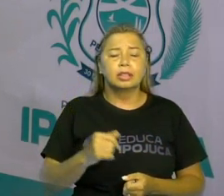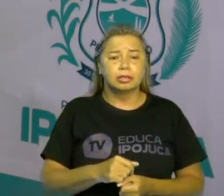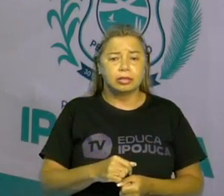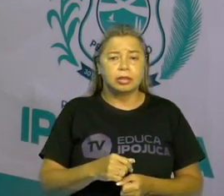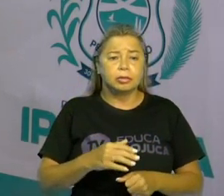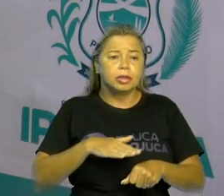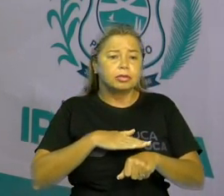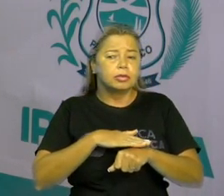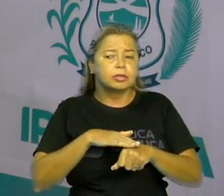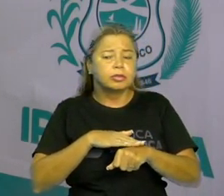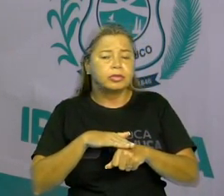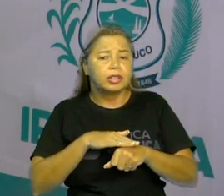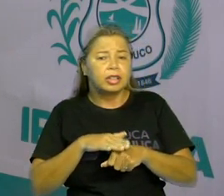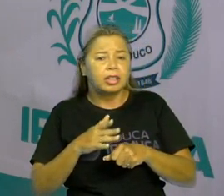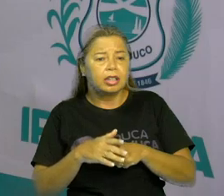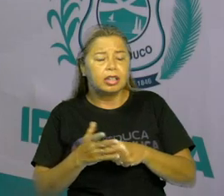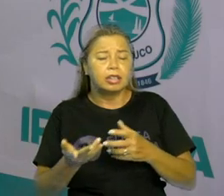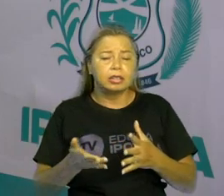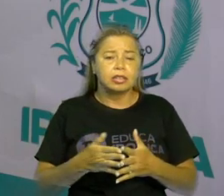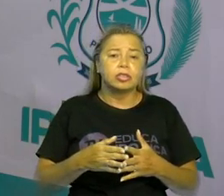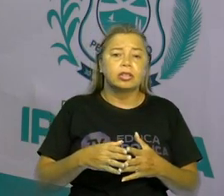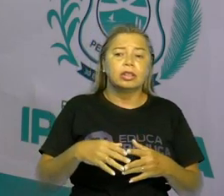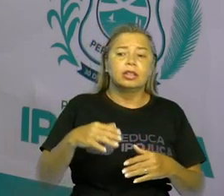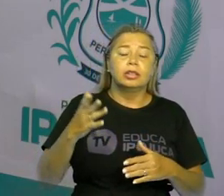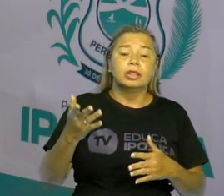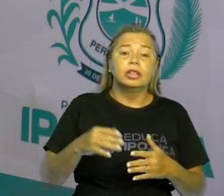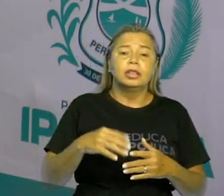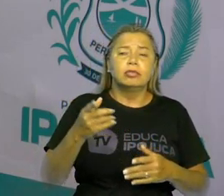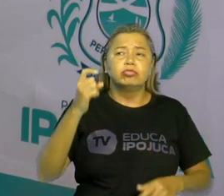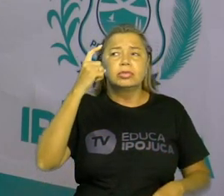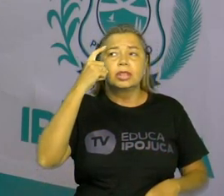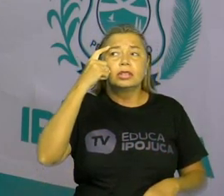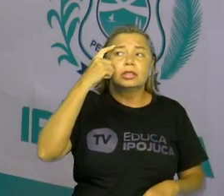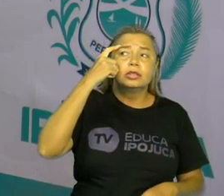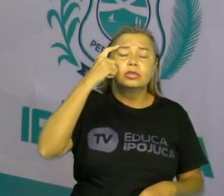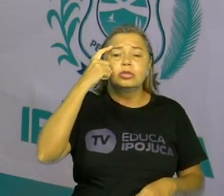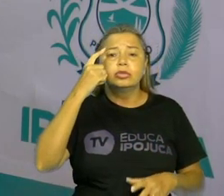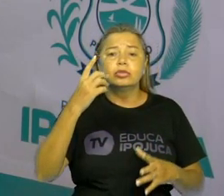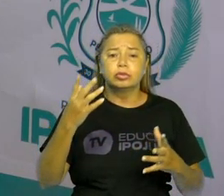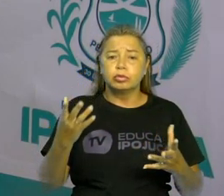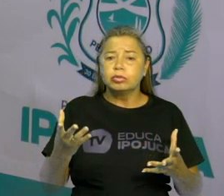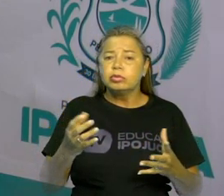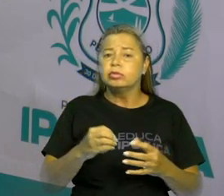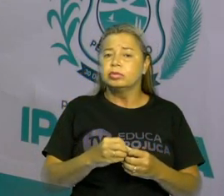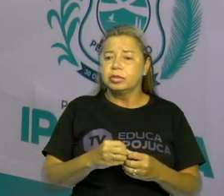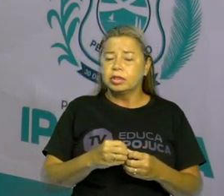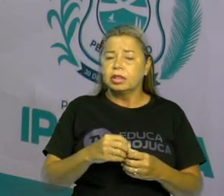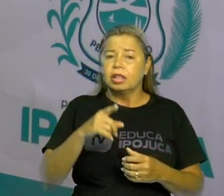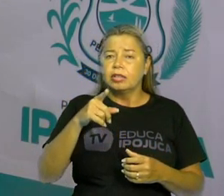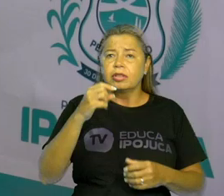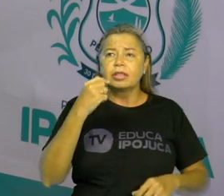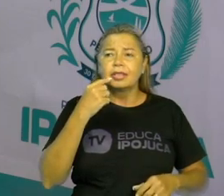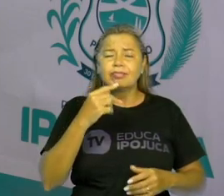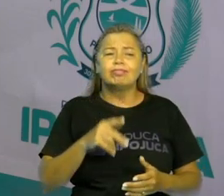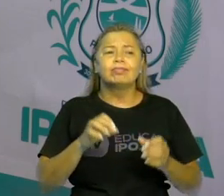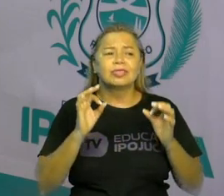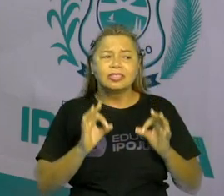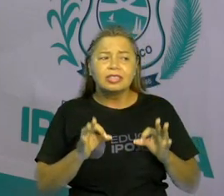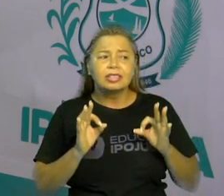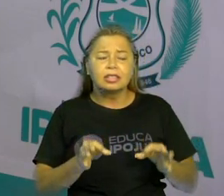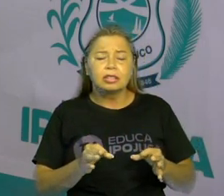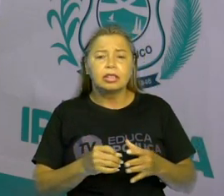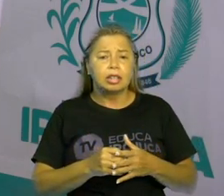possibilidades etc quando você não tem muita certeza de que aquilo vai realmente acontecer